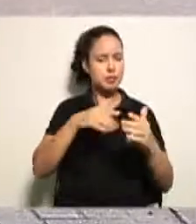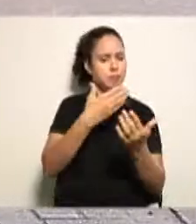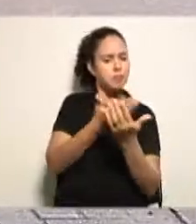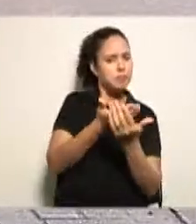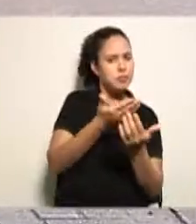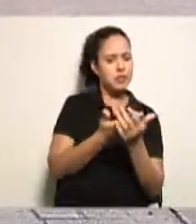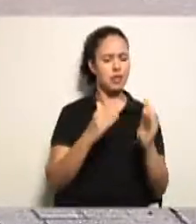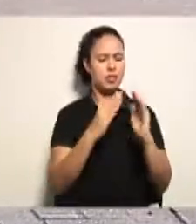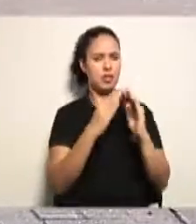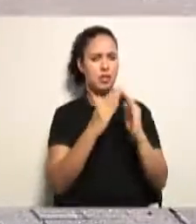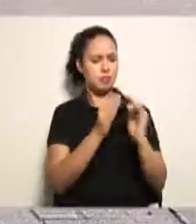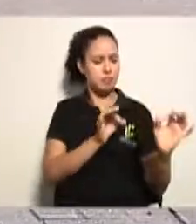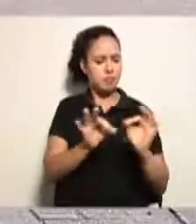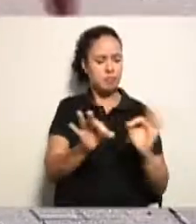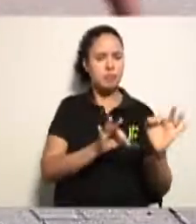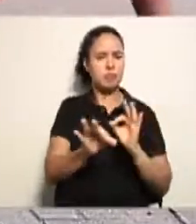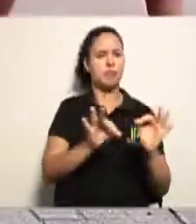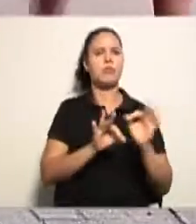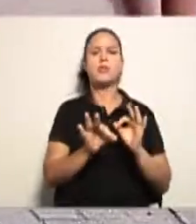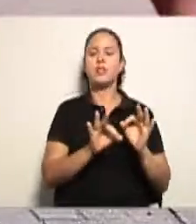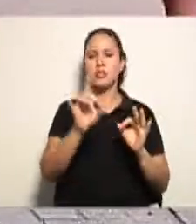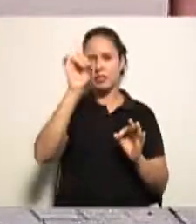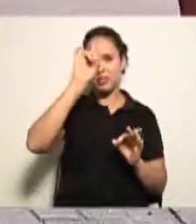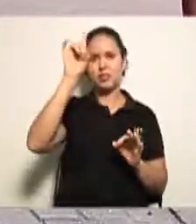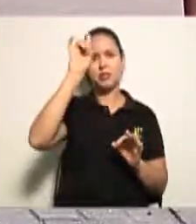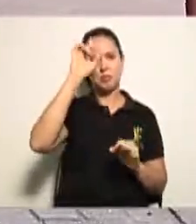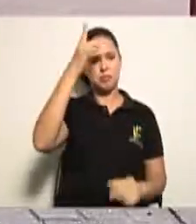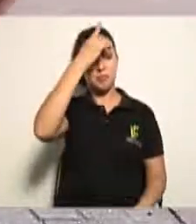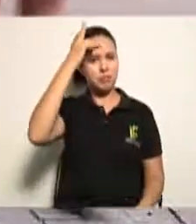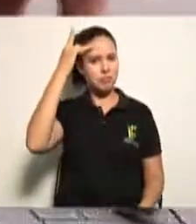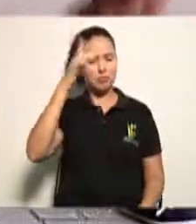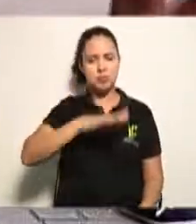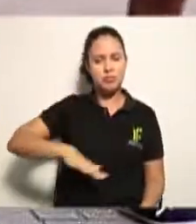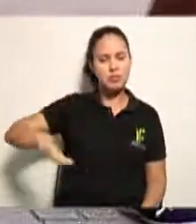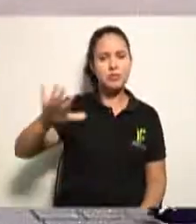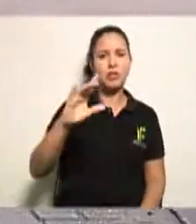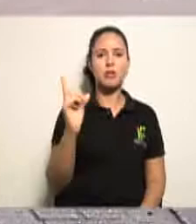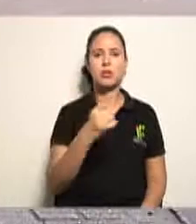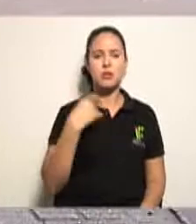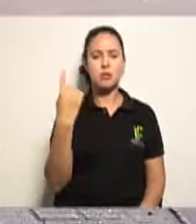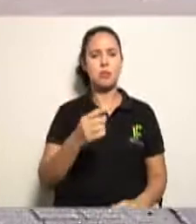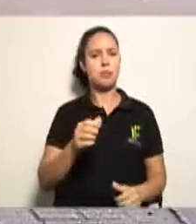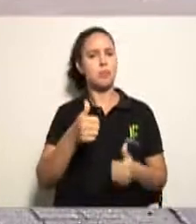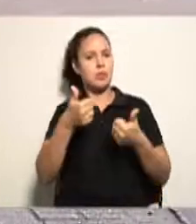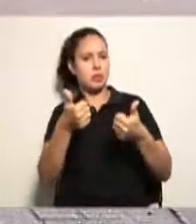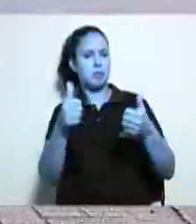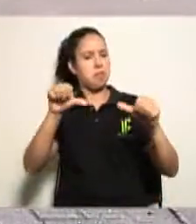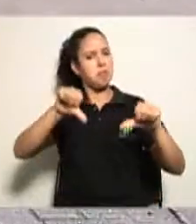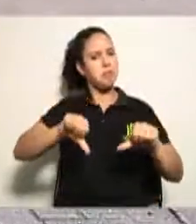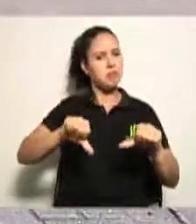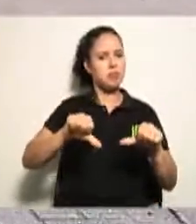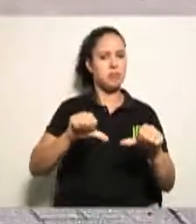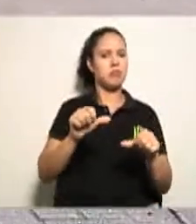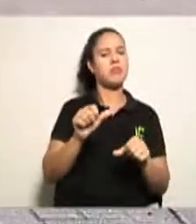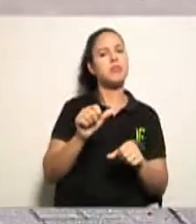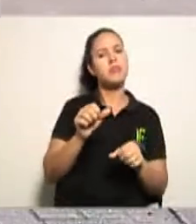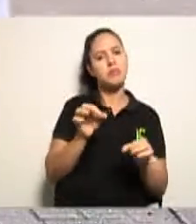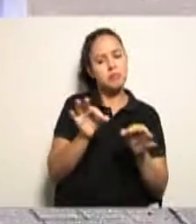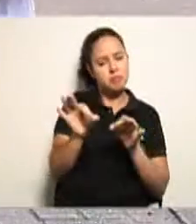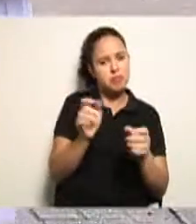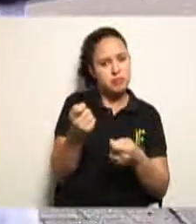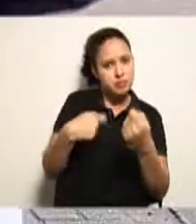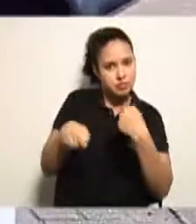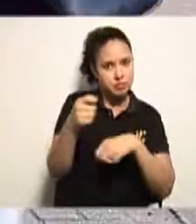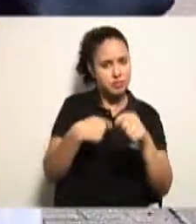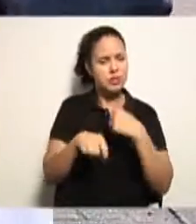dos filhos e muitas outras tarefas fazem parte do dia a dia das pessoas. Todos nós, bem ou mal, administramos alguma coisa. E você aí,